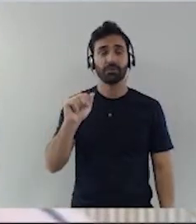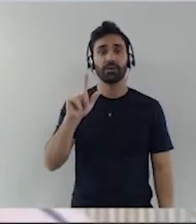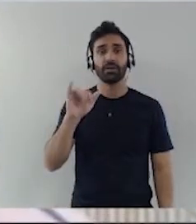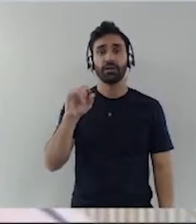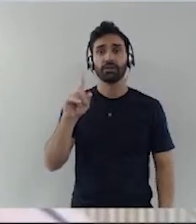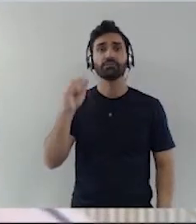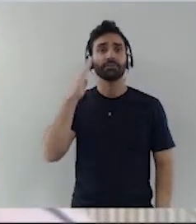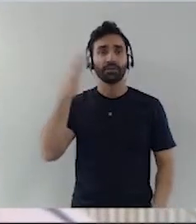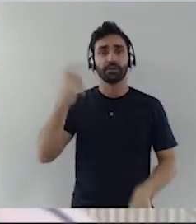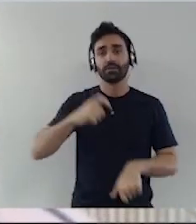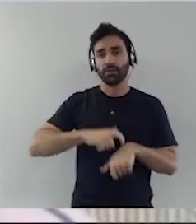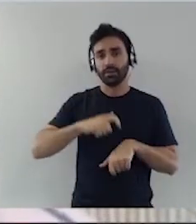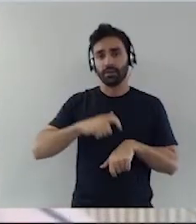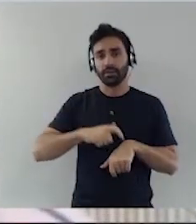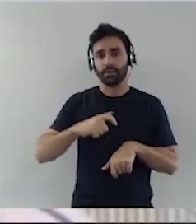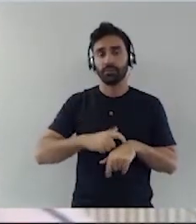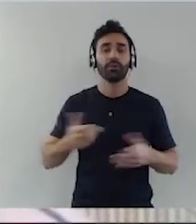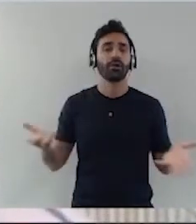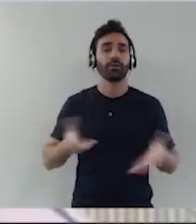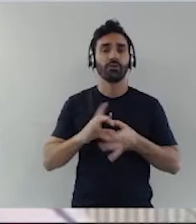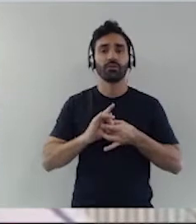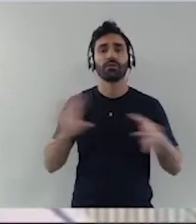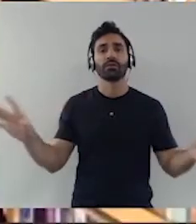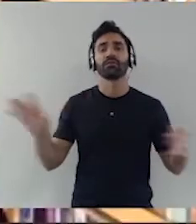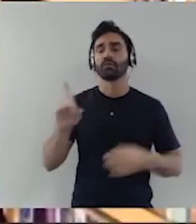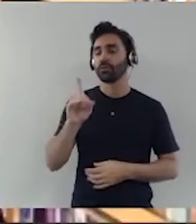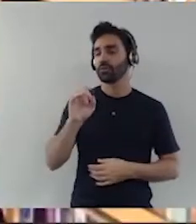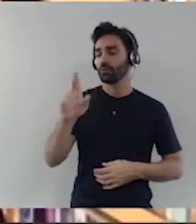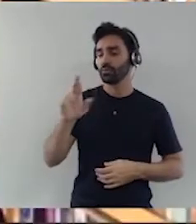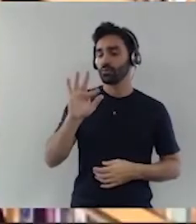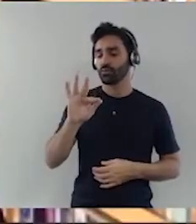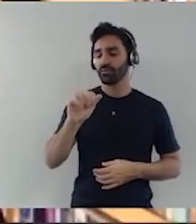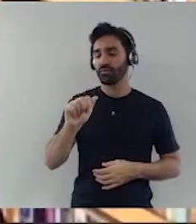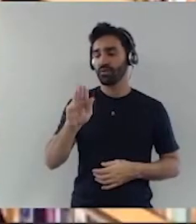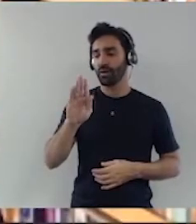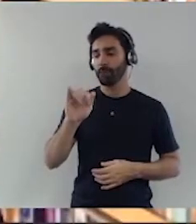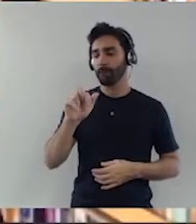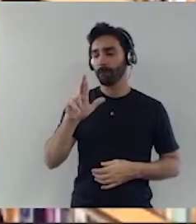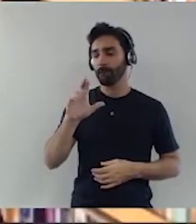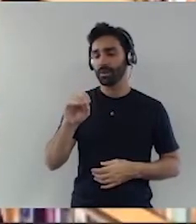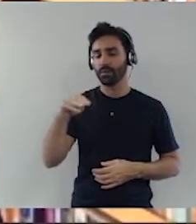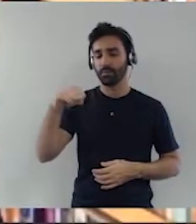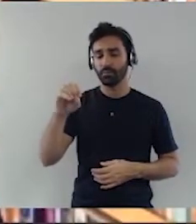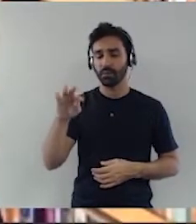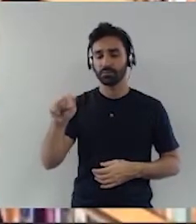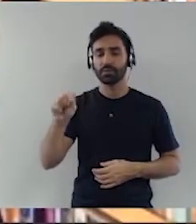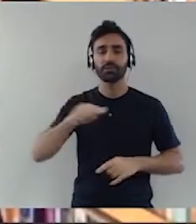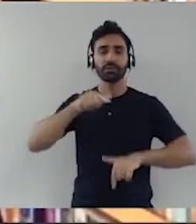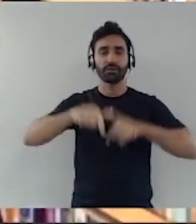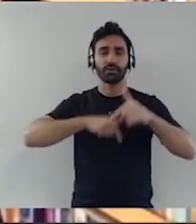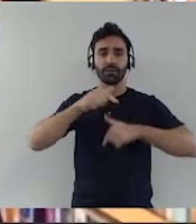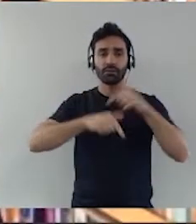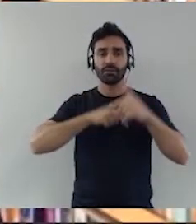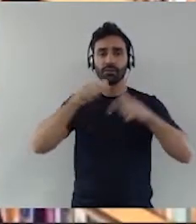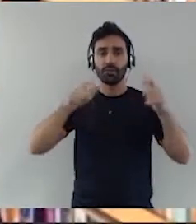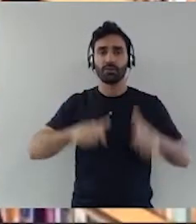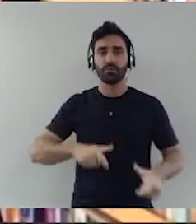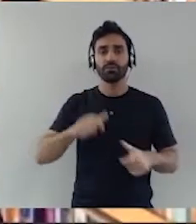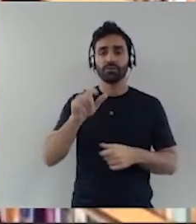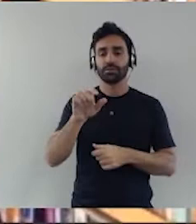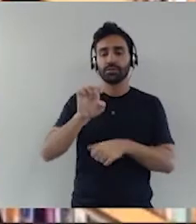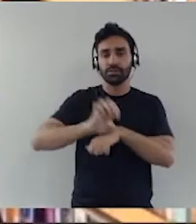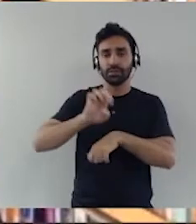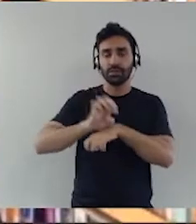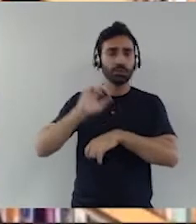tempo, né? Passar agora a palavra para o doutor Fabrício Mota. O doutor Fabrício Mota é conselheiro do Tribunal de Contas dos municípios de